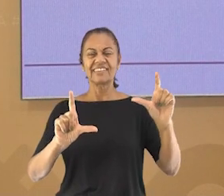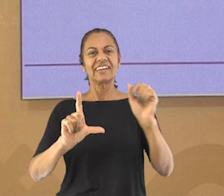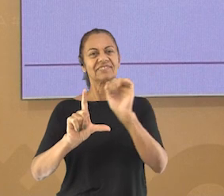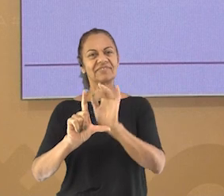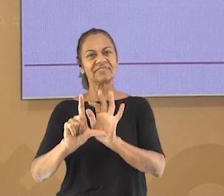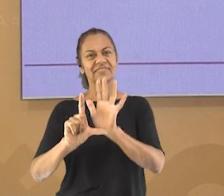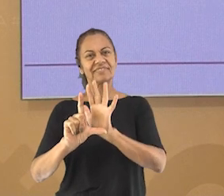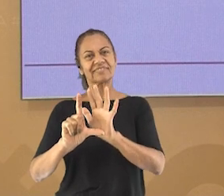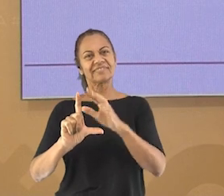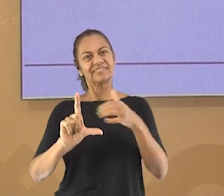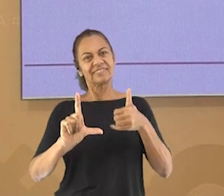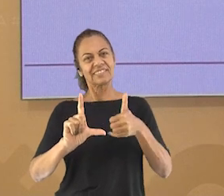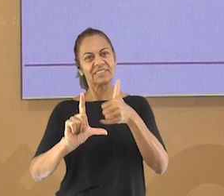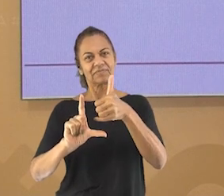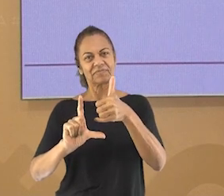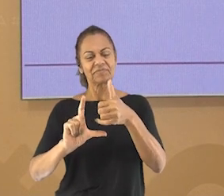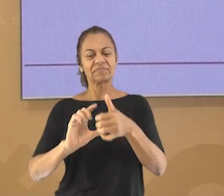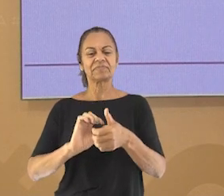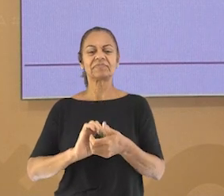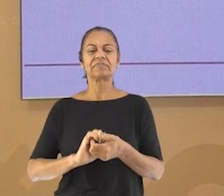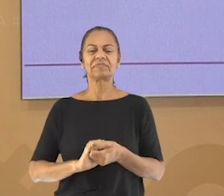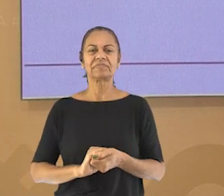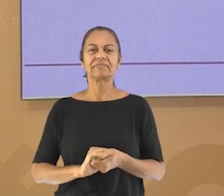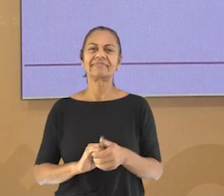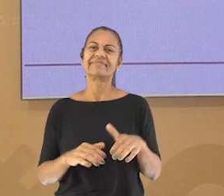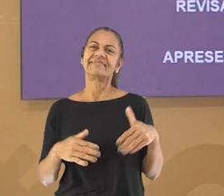tela para acessar a lista de presença, ok?